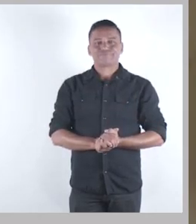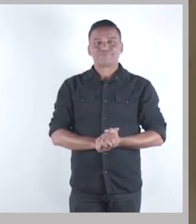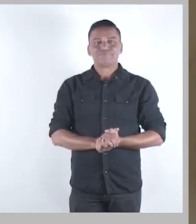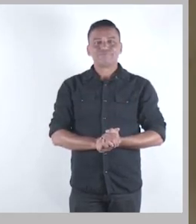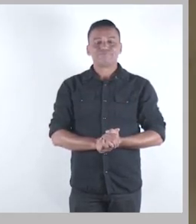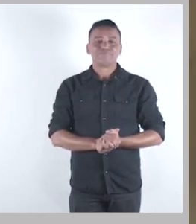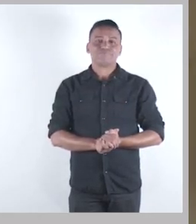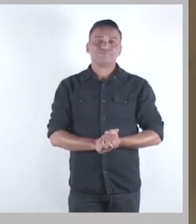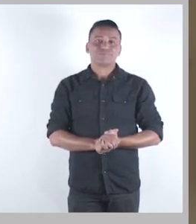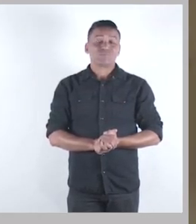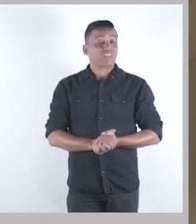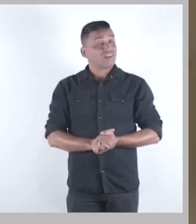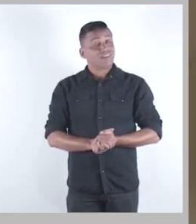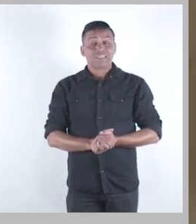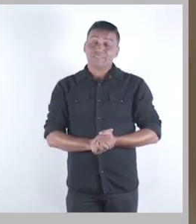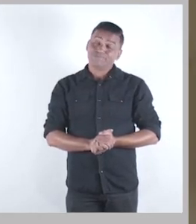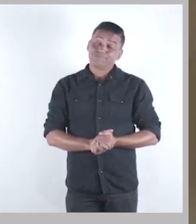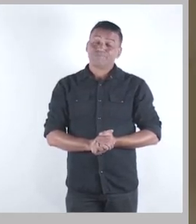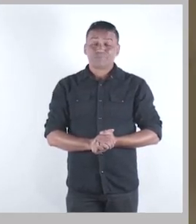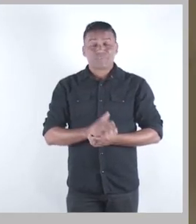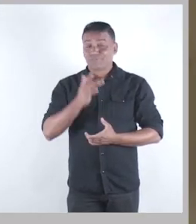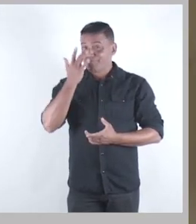Olha, não tem sido fácil.